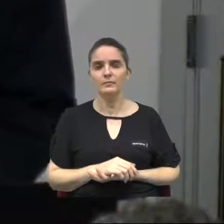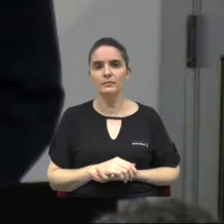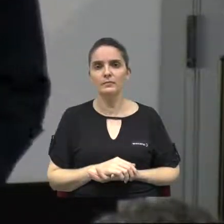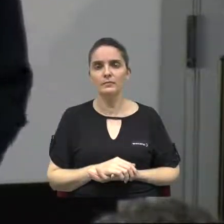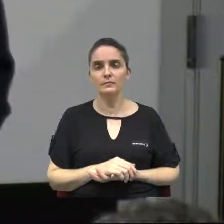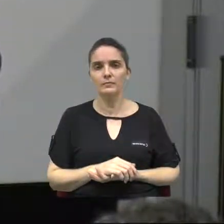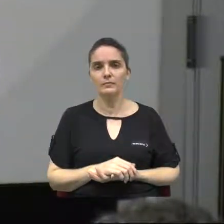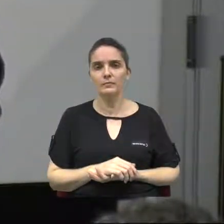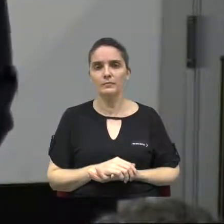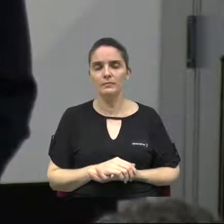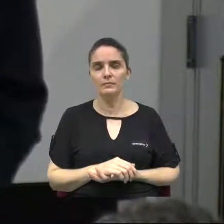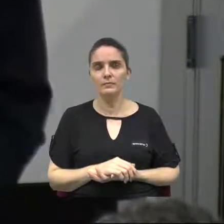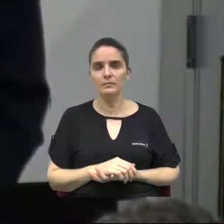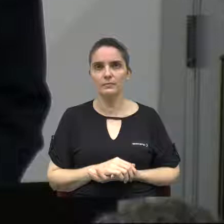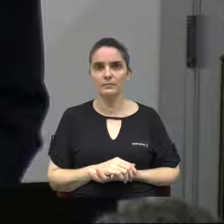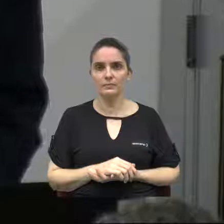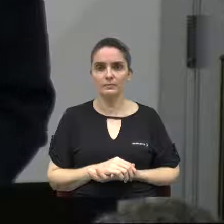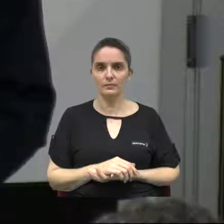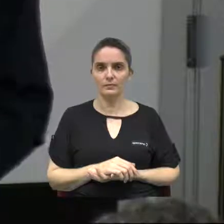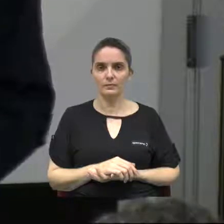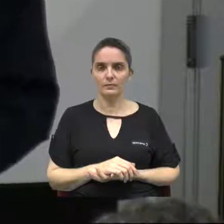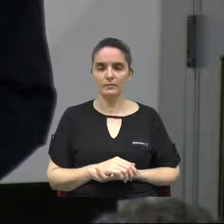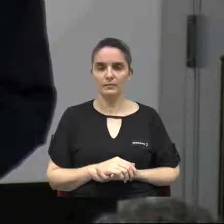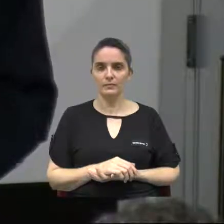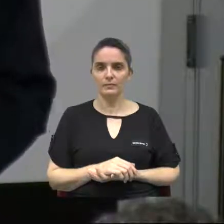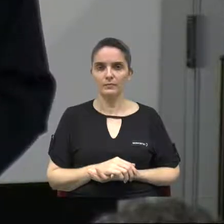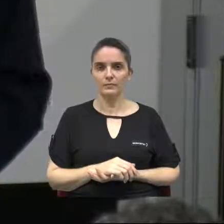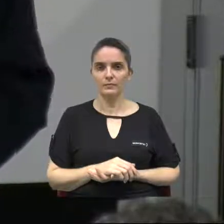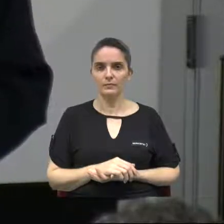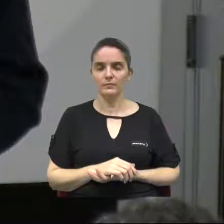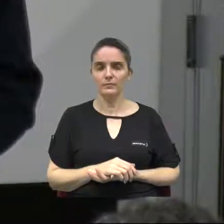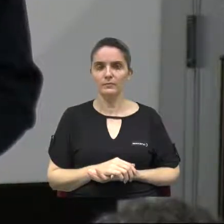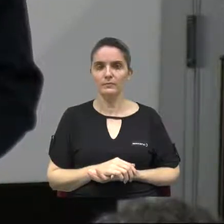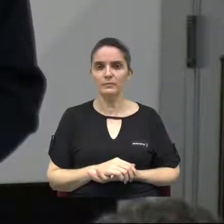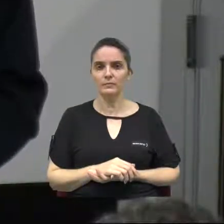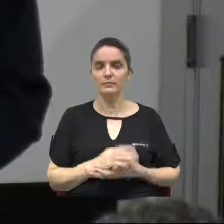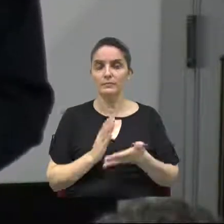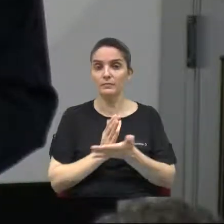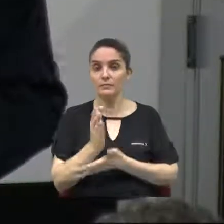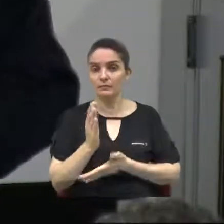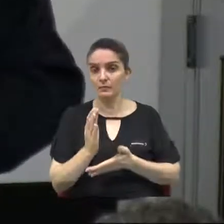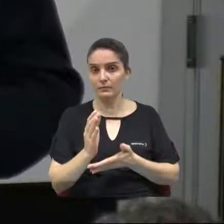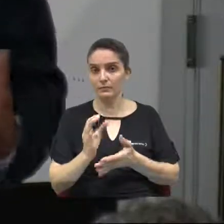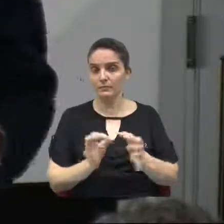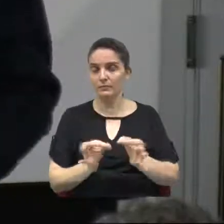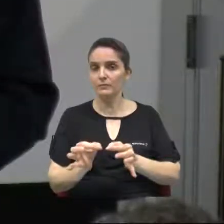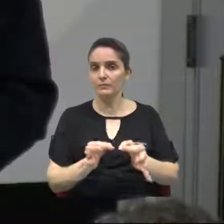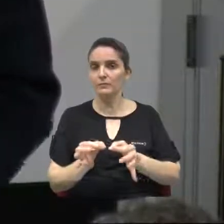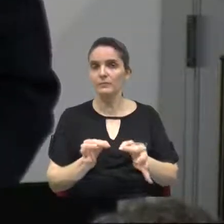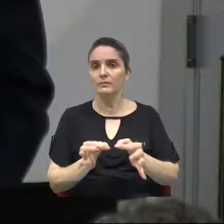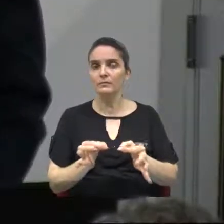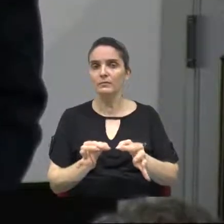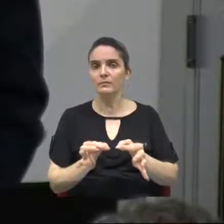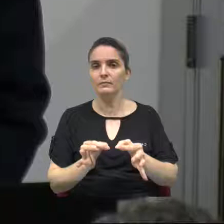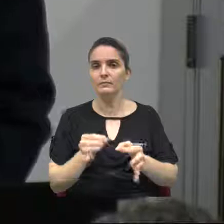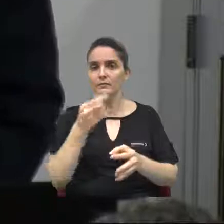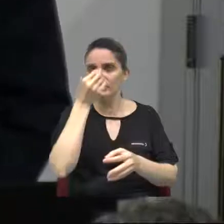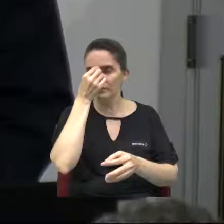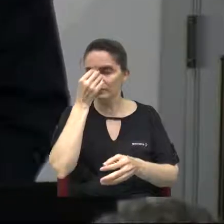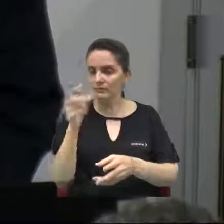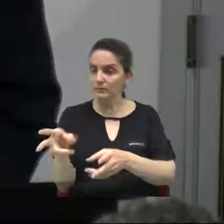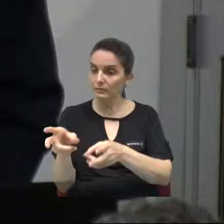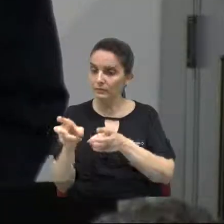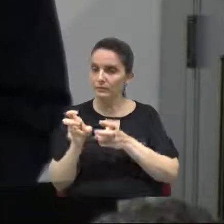com certeza, naquele pronunciamento da aprovação do projeto, percebi que Vossa